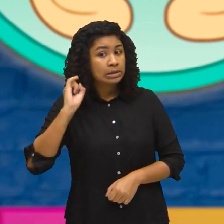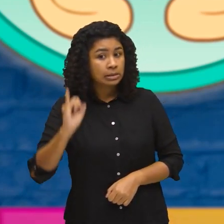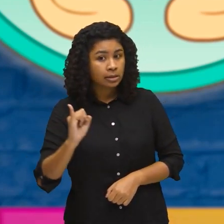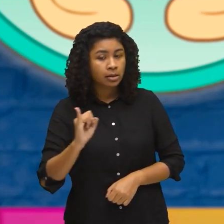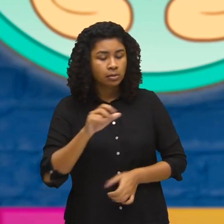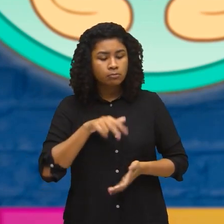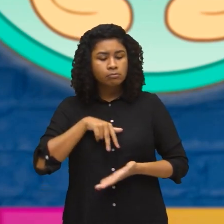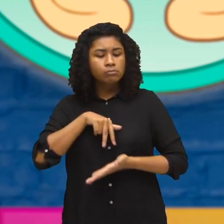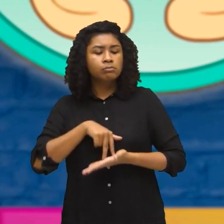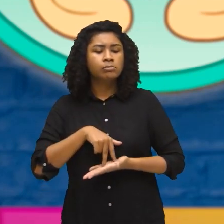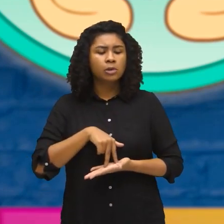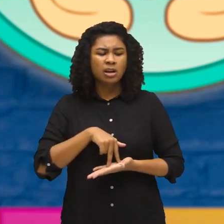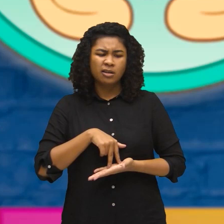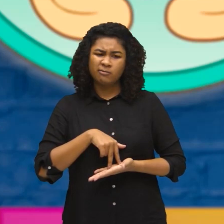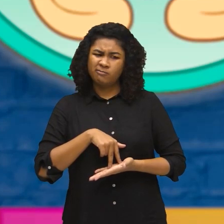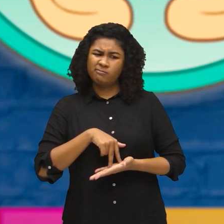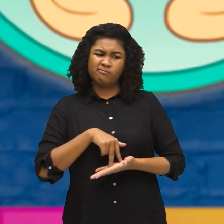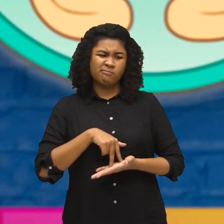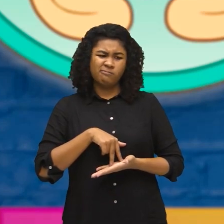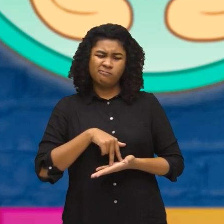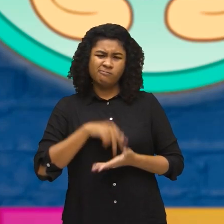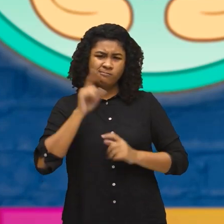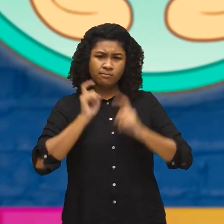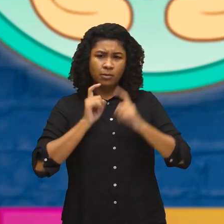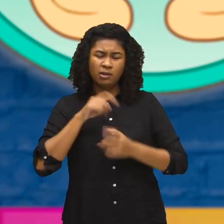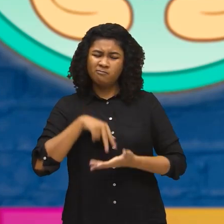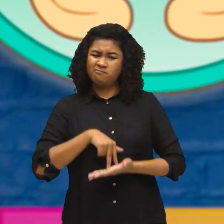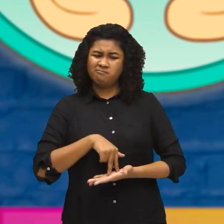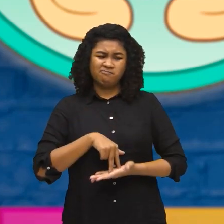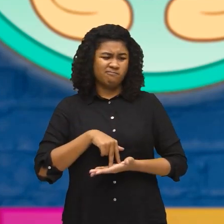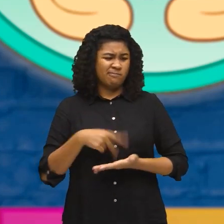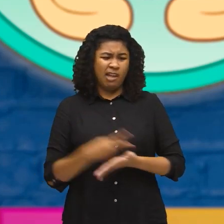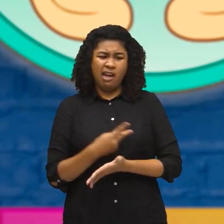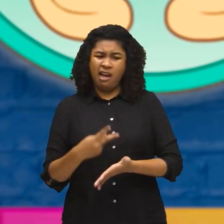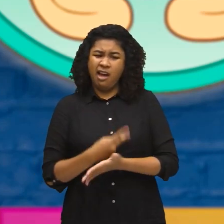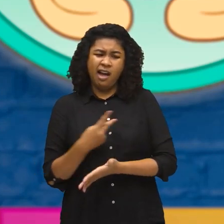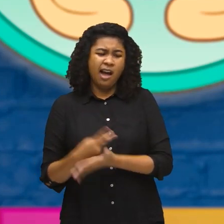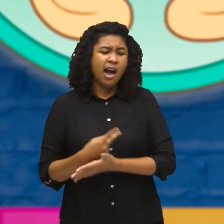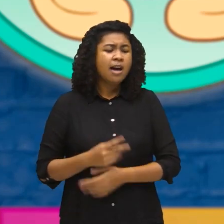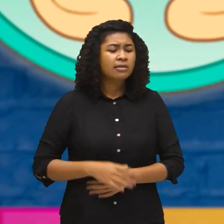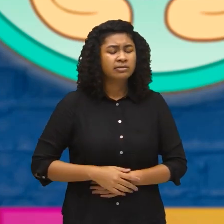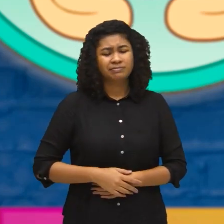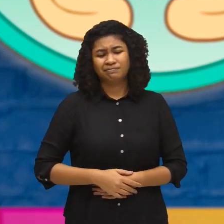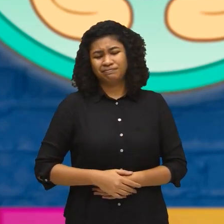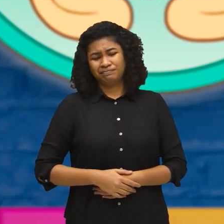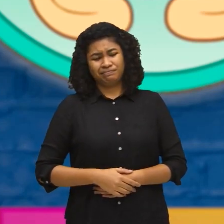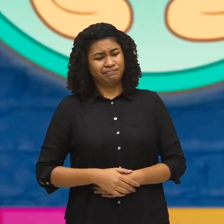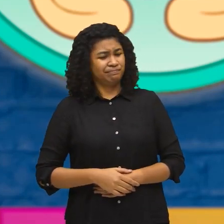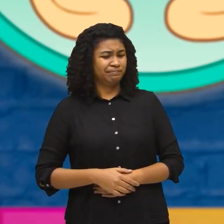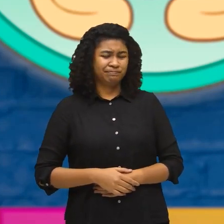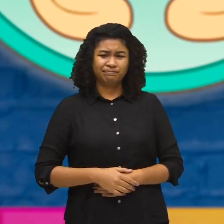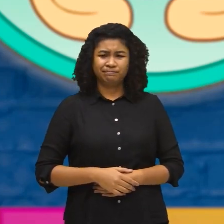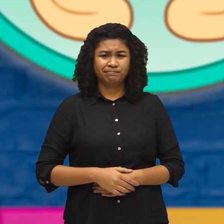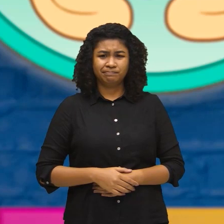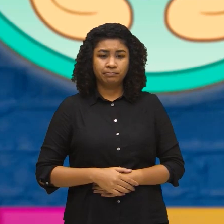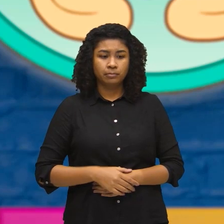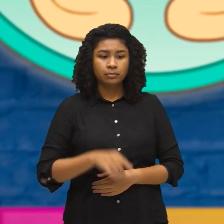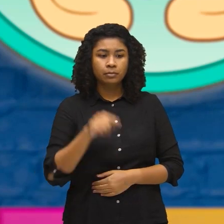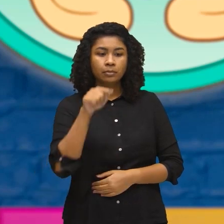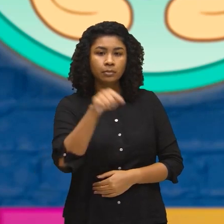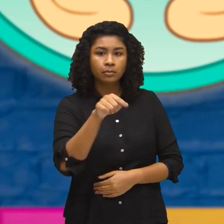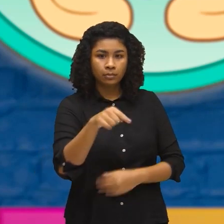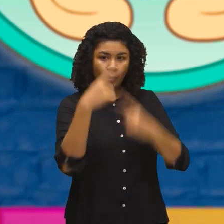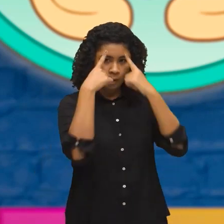ele rejeita, ele defende a vítima, o agressor pode sinalizar e até sentir que ele